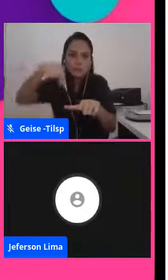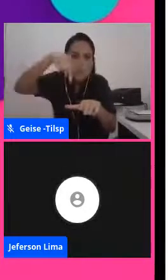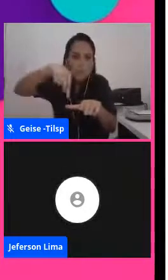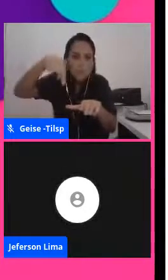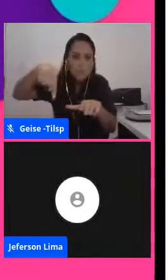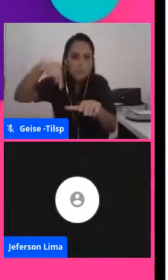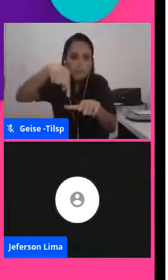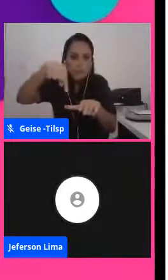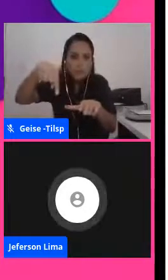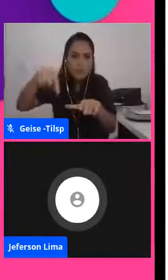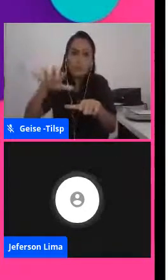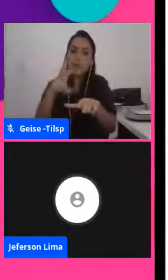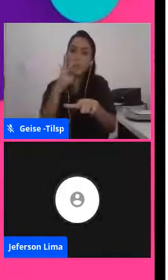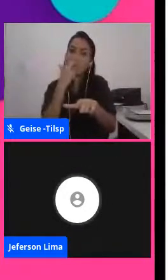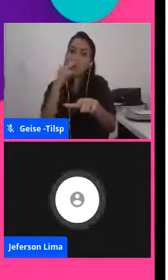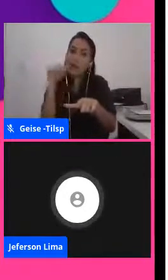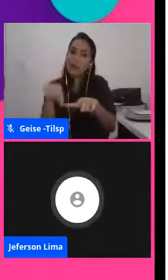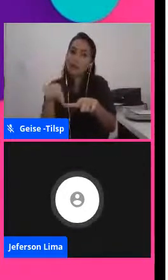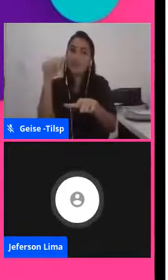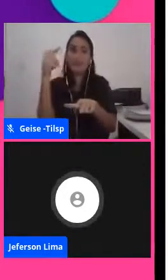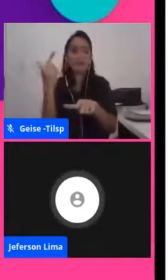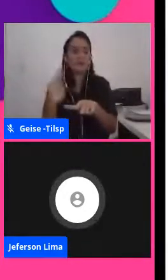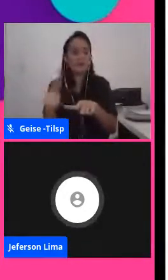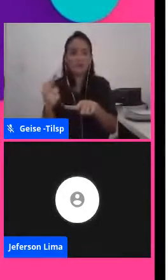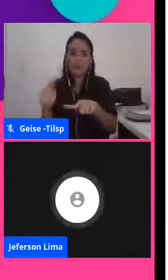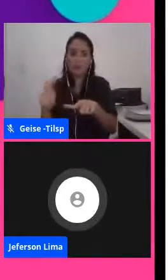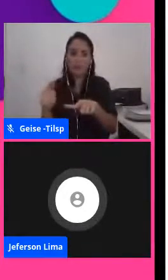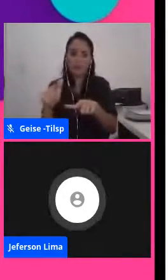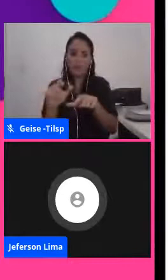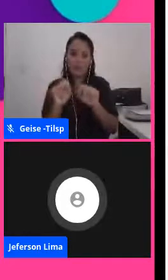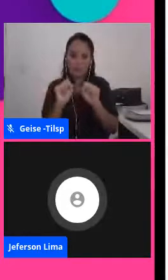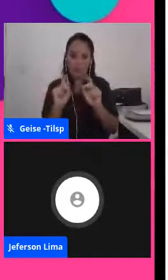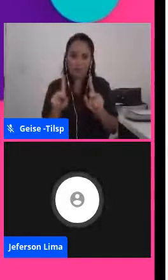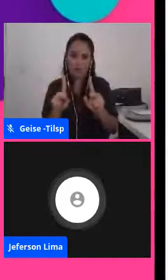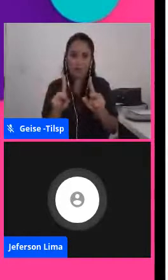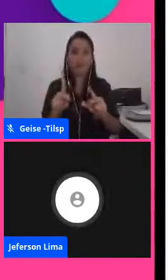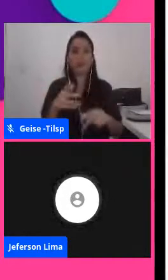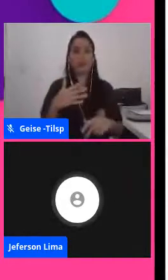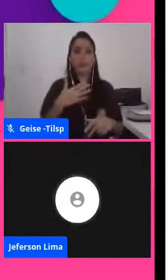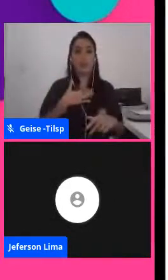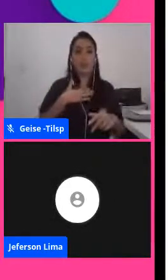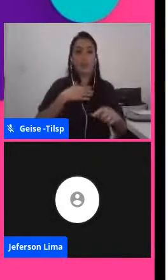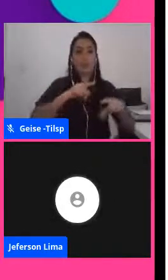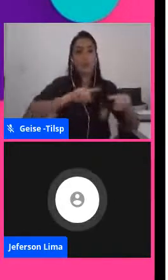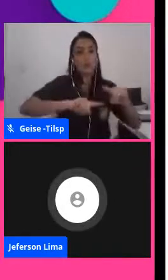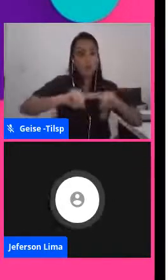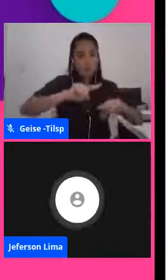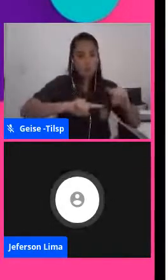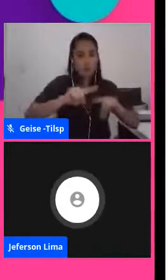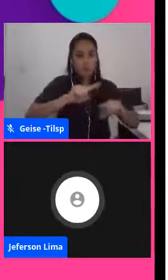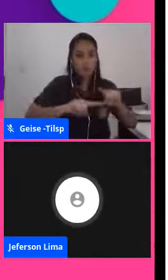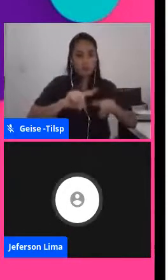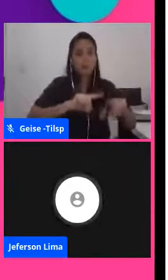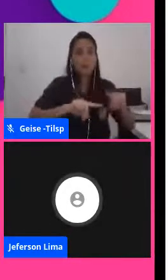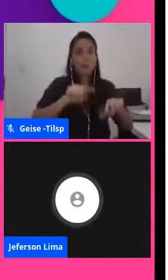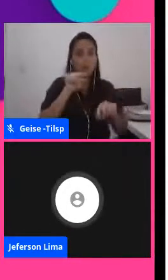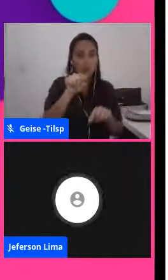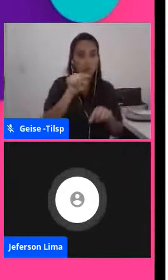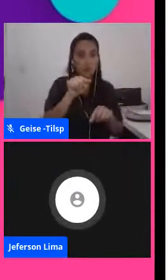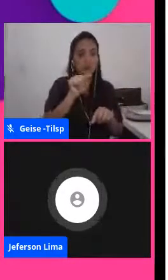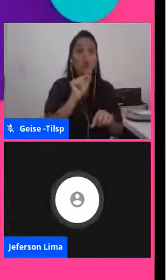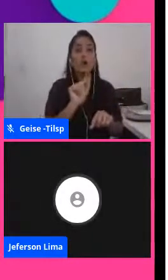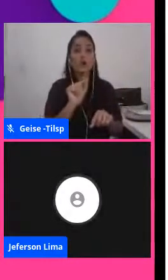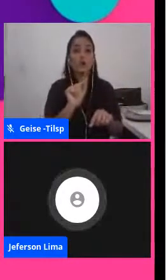lembre, não tem. Tranquilo? Aí, o microcontrolador desses caras aqui é justamente